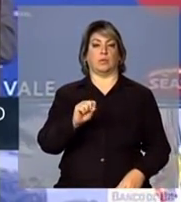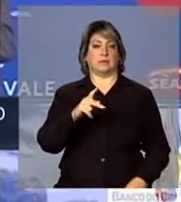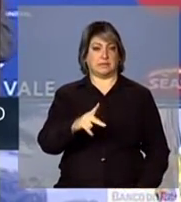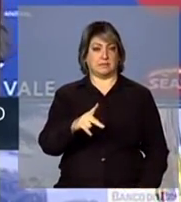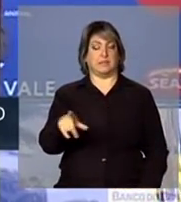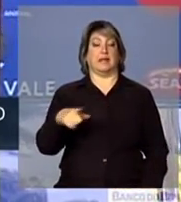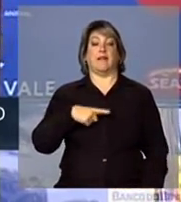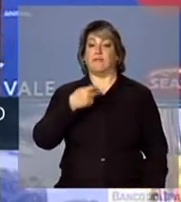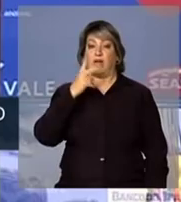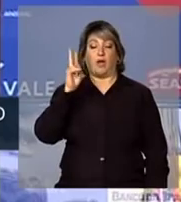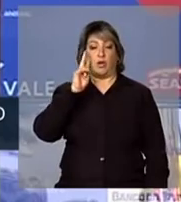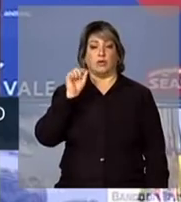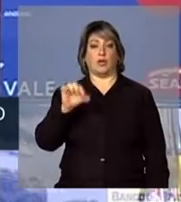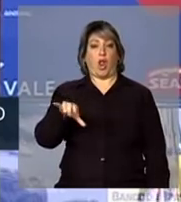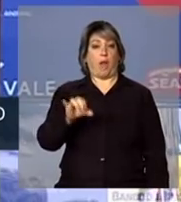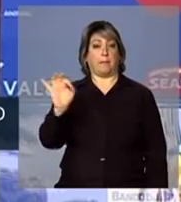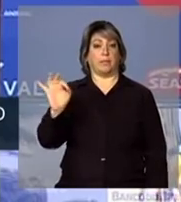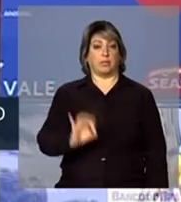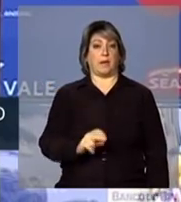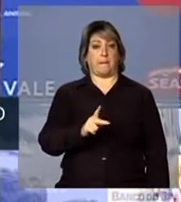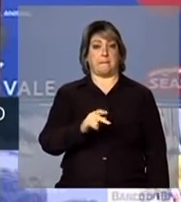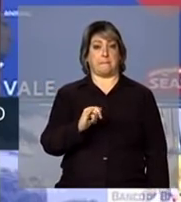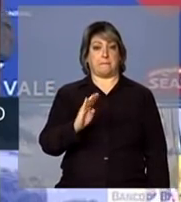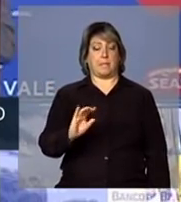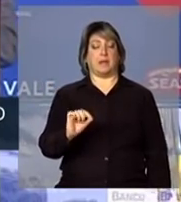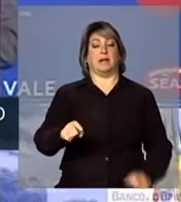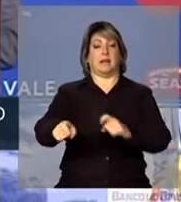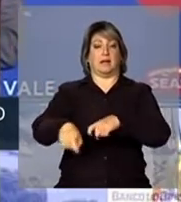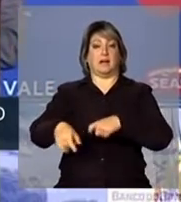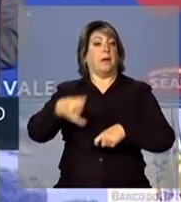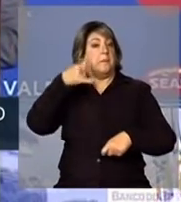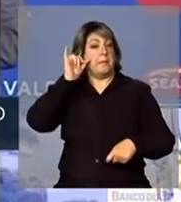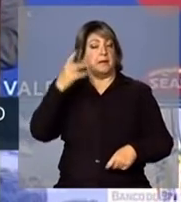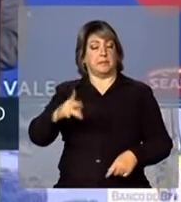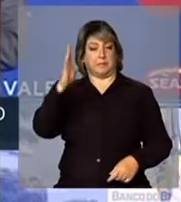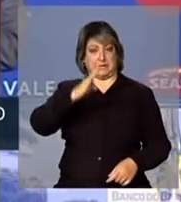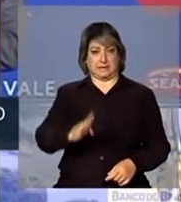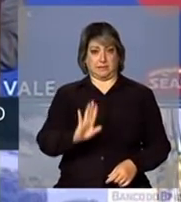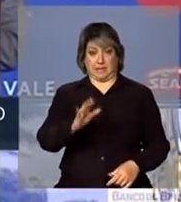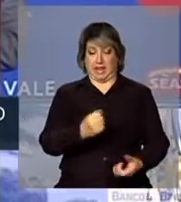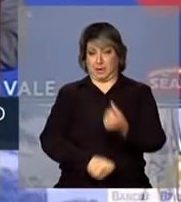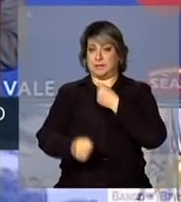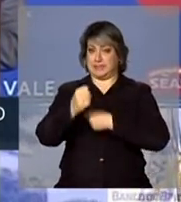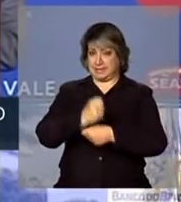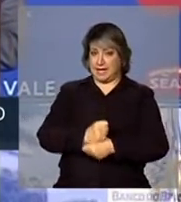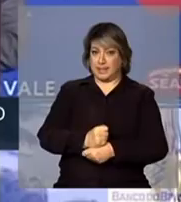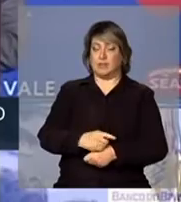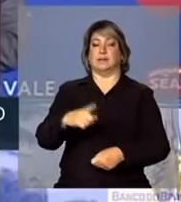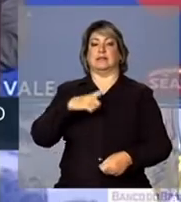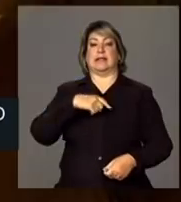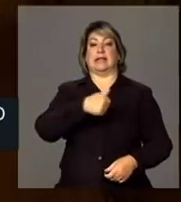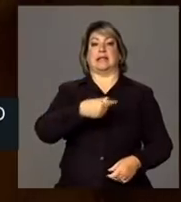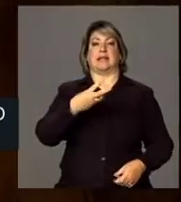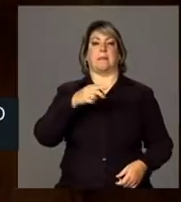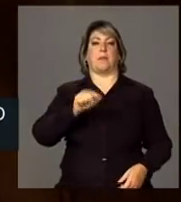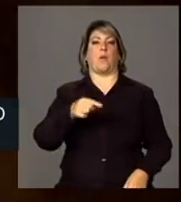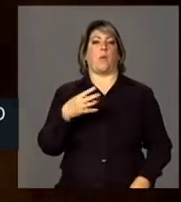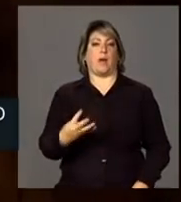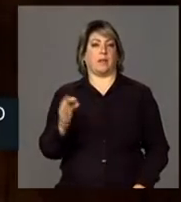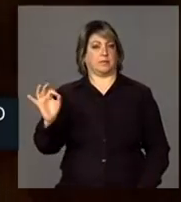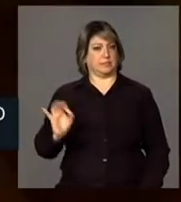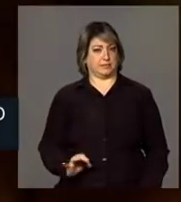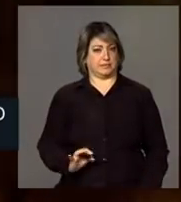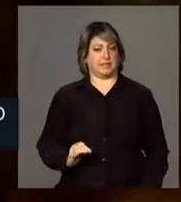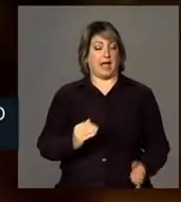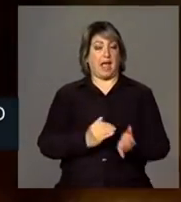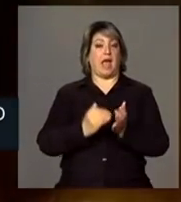cerca de 9% do PIB agropecuário brasileiro. No ano passado, foram 13,4%. Um